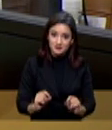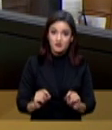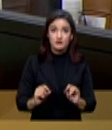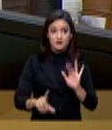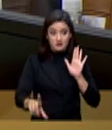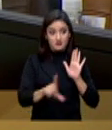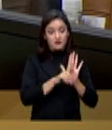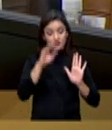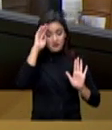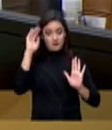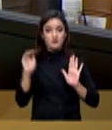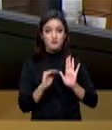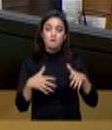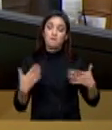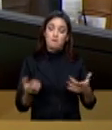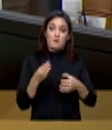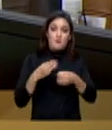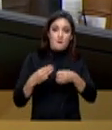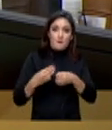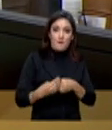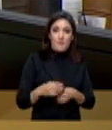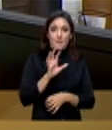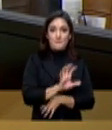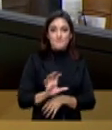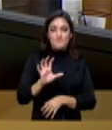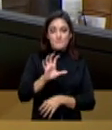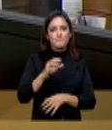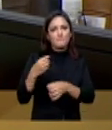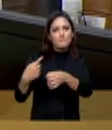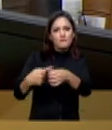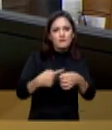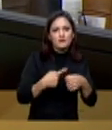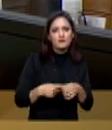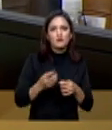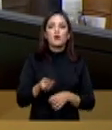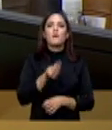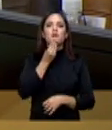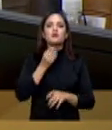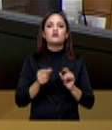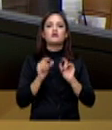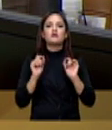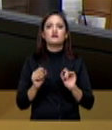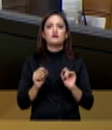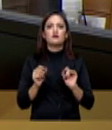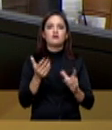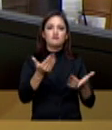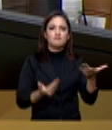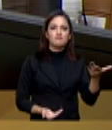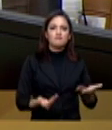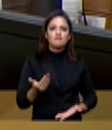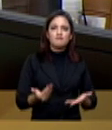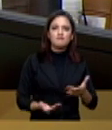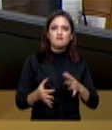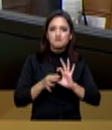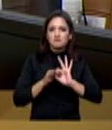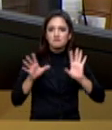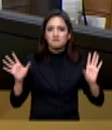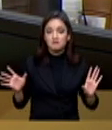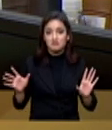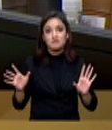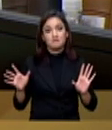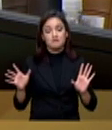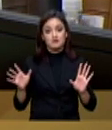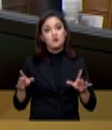legislação os municípios e regiões metropolitanas podiam conceder a prestação do serviço iniciativa